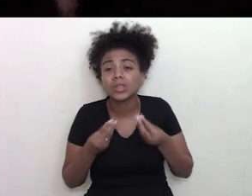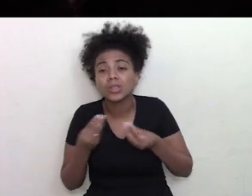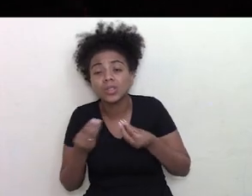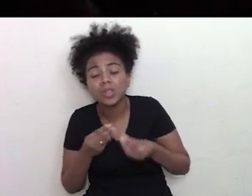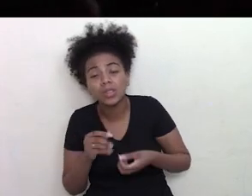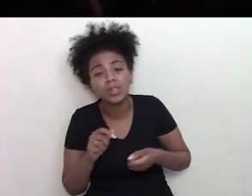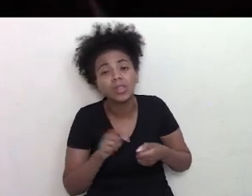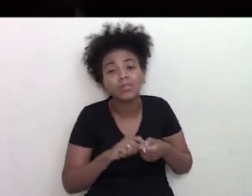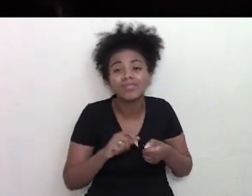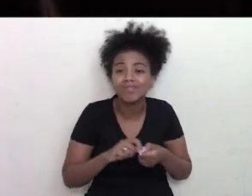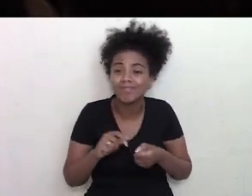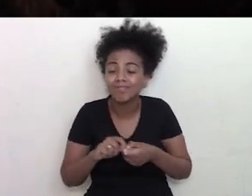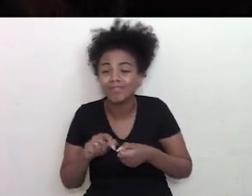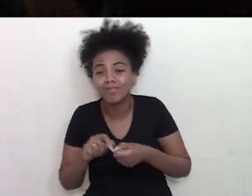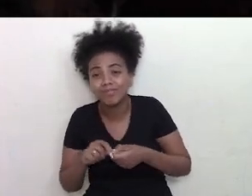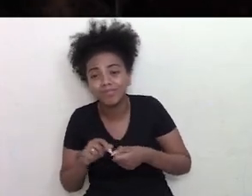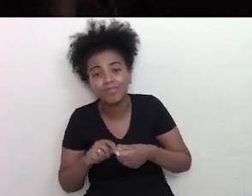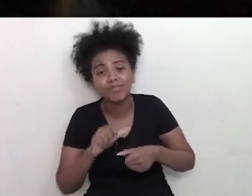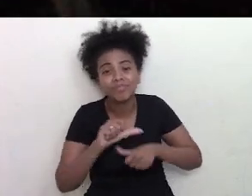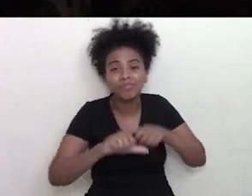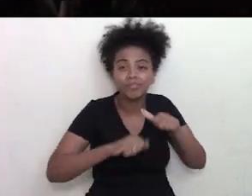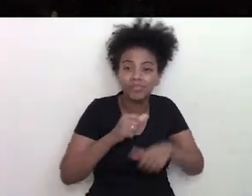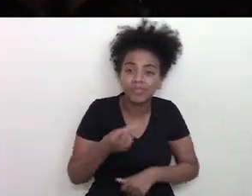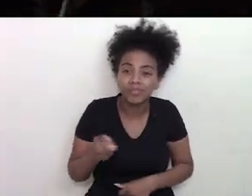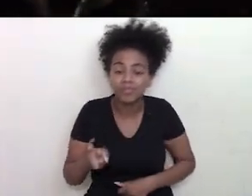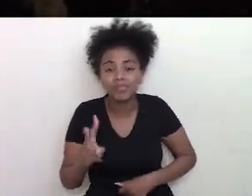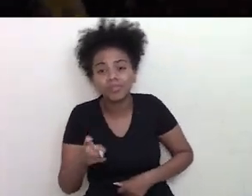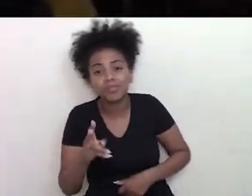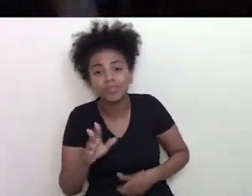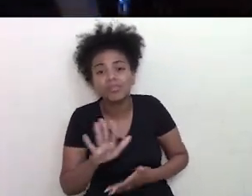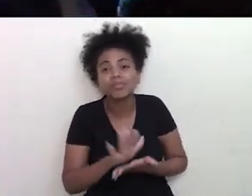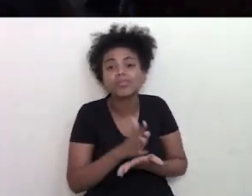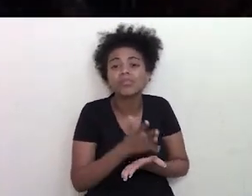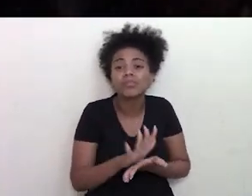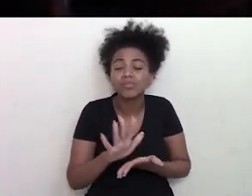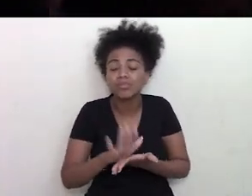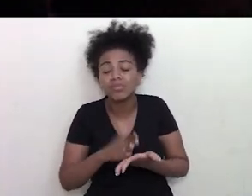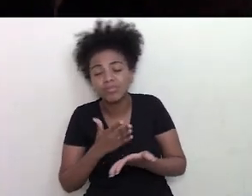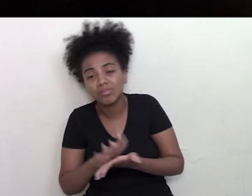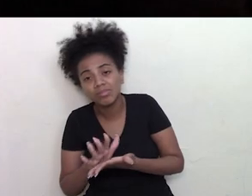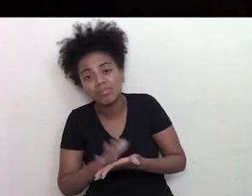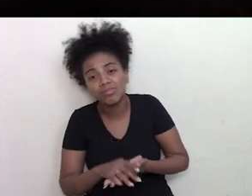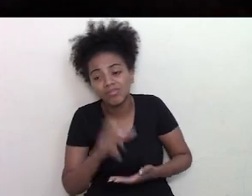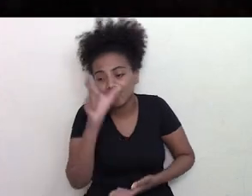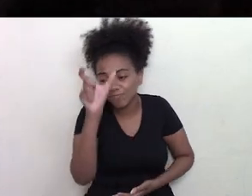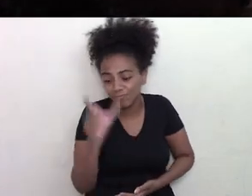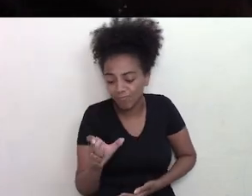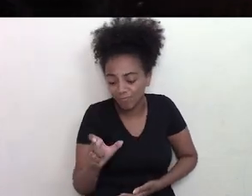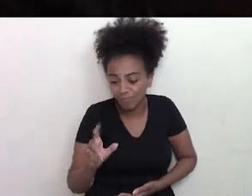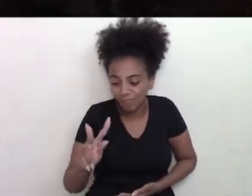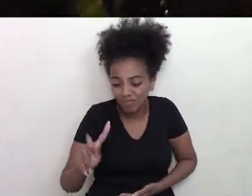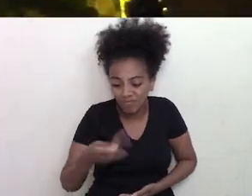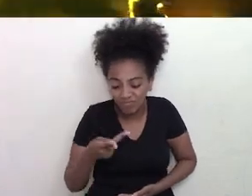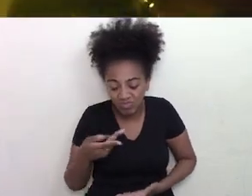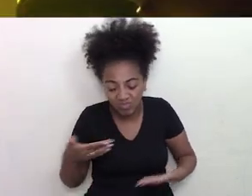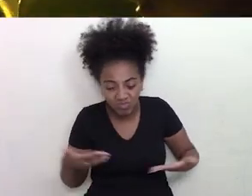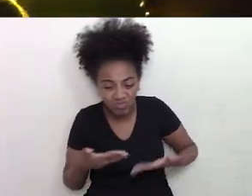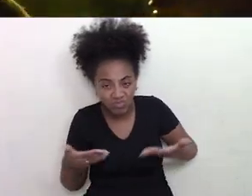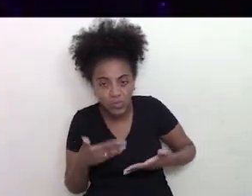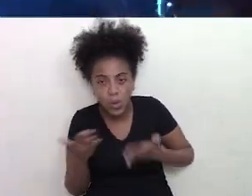negócio desses? Trocaram pra sempre por às vezes. Ela falou que não quer mais